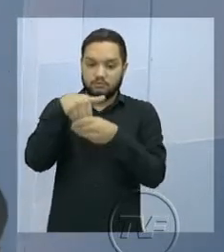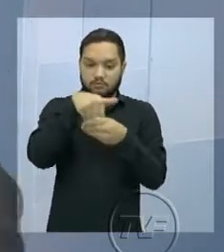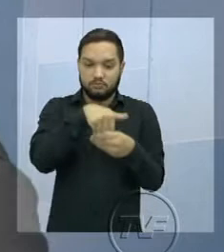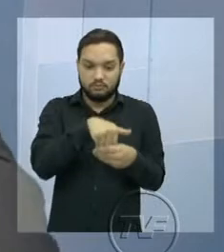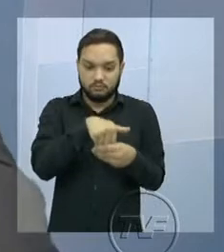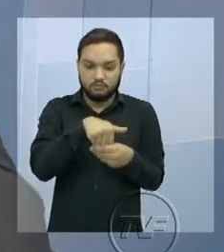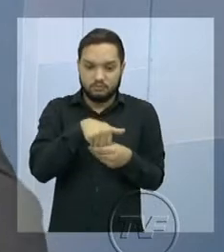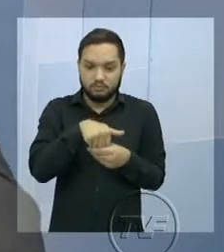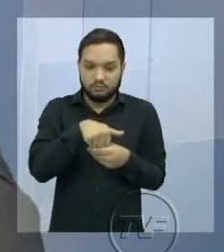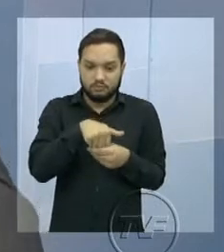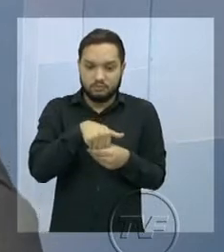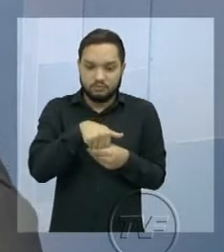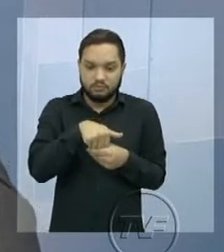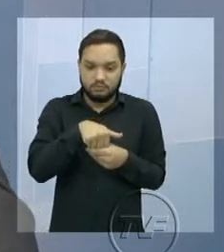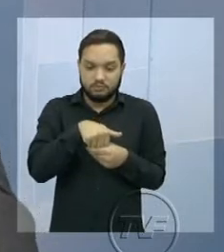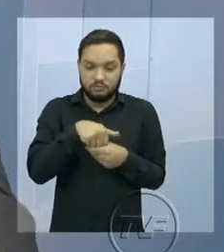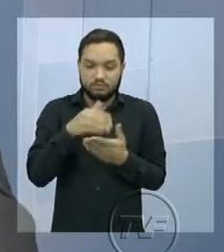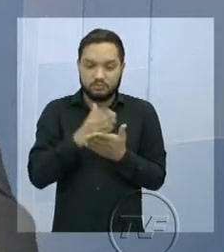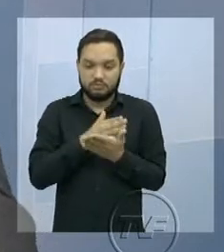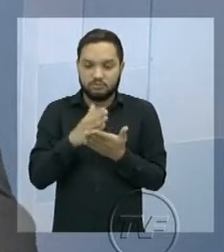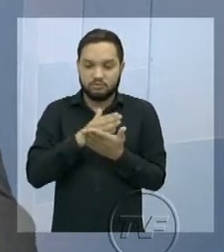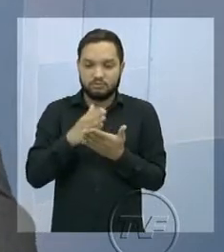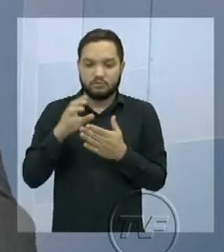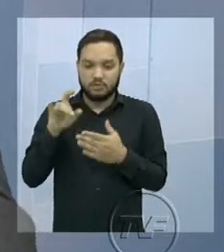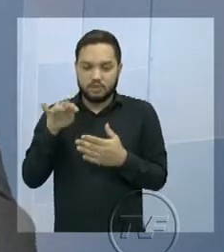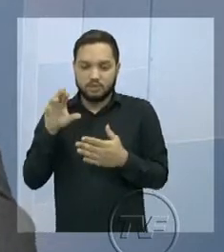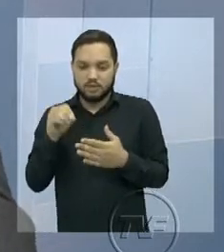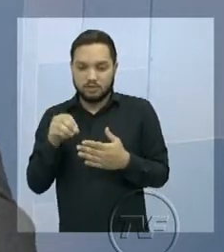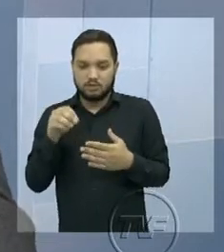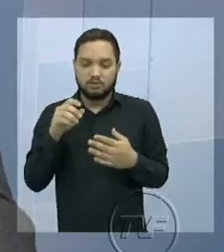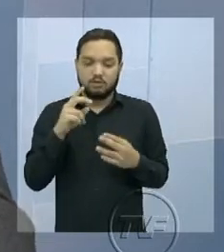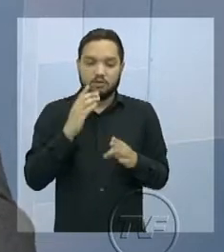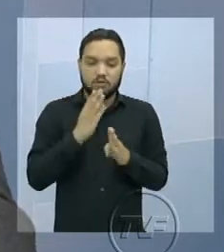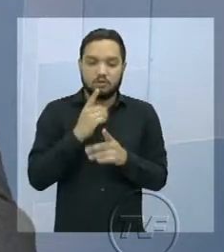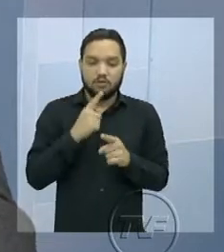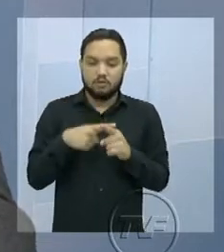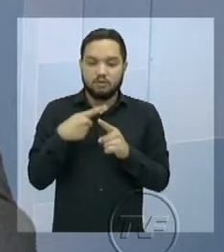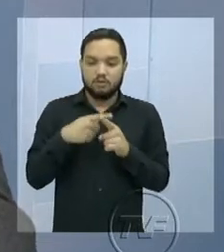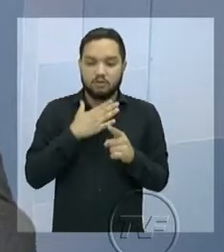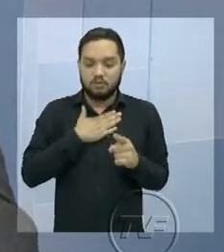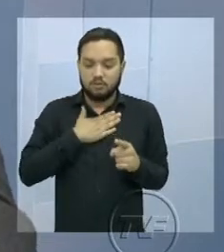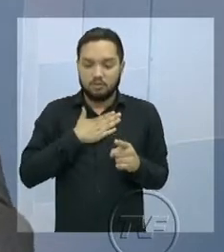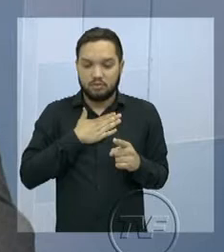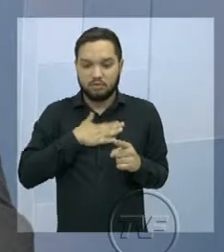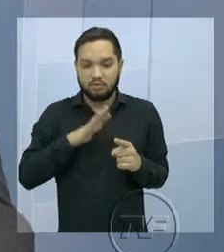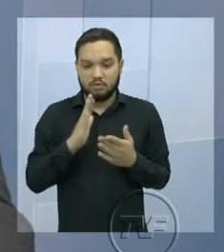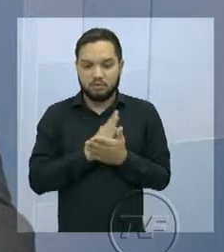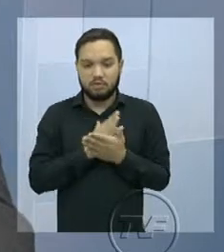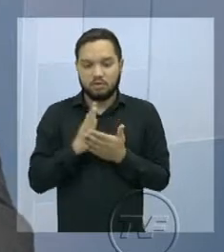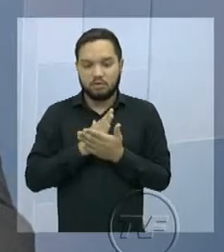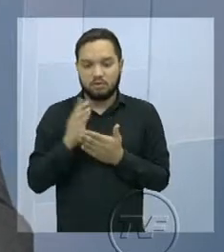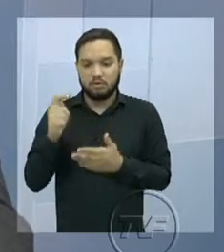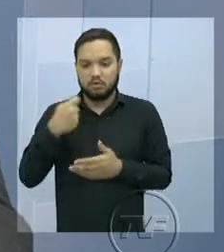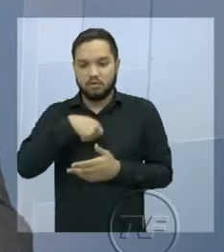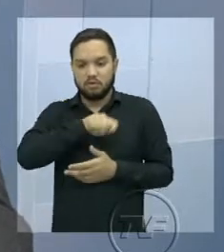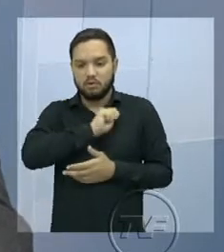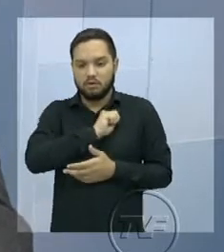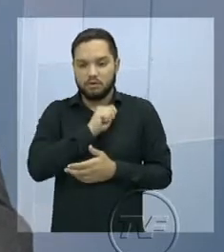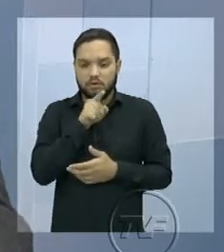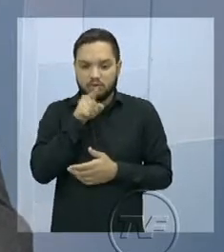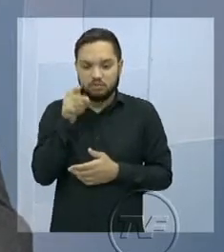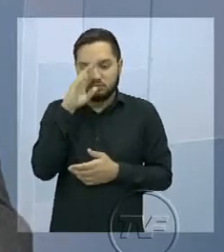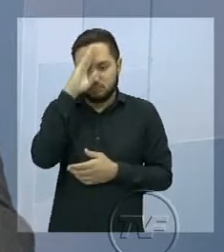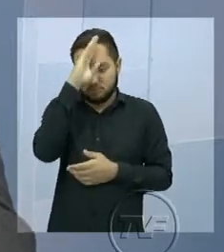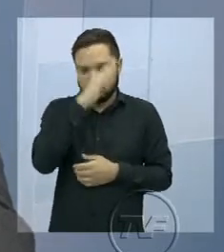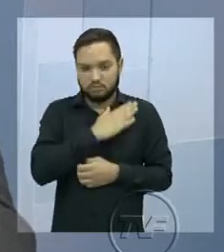desiludido com algumas posturas pessoais do núcleo mais próximo, ou, na realidade, pessoais mesmo do presidente